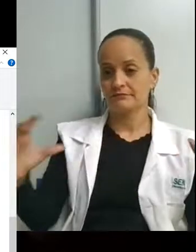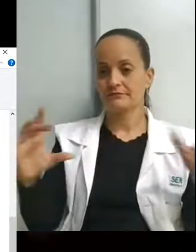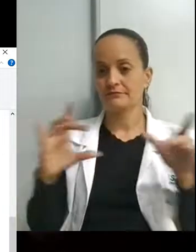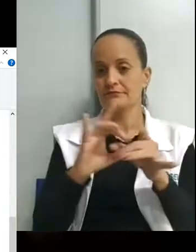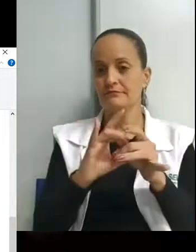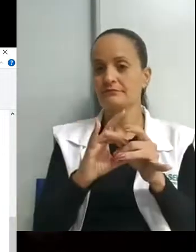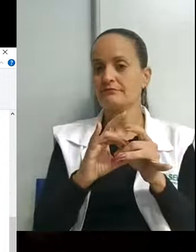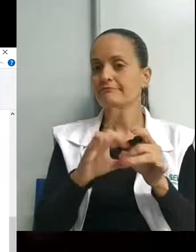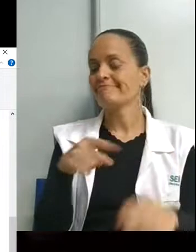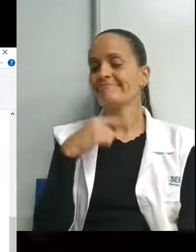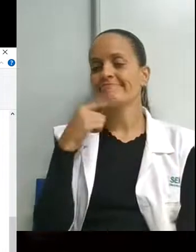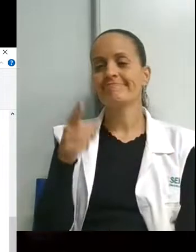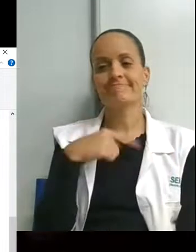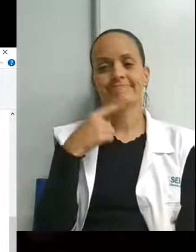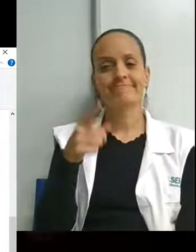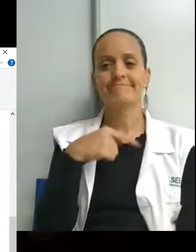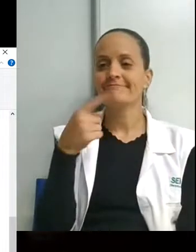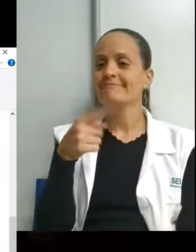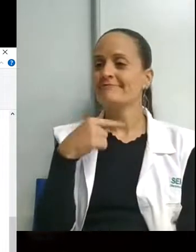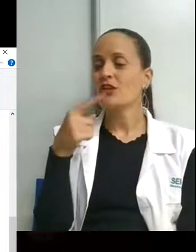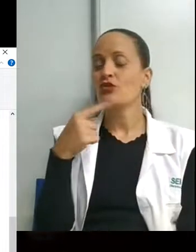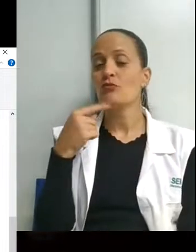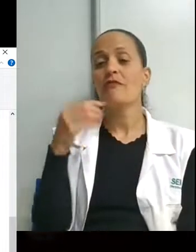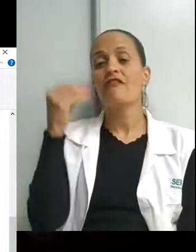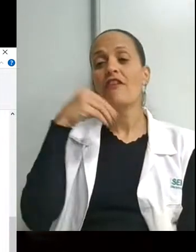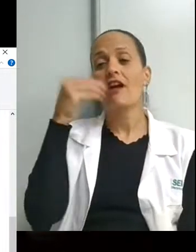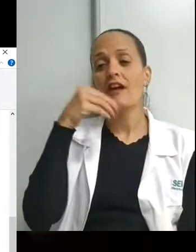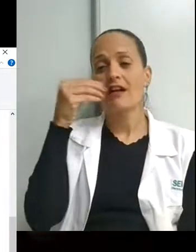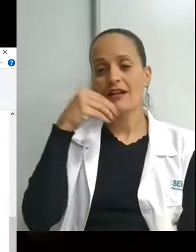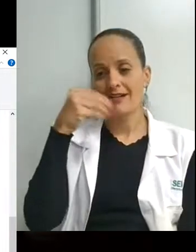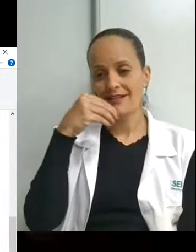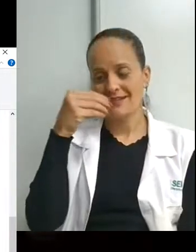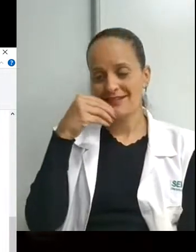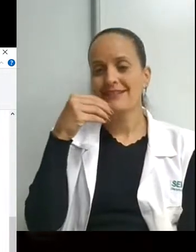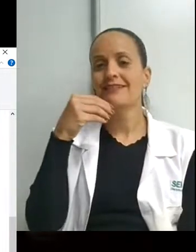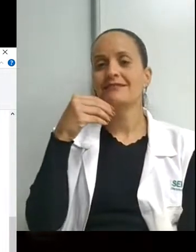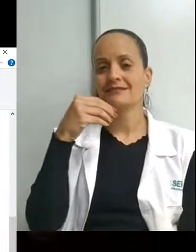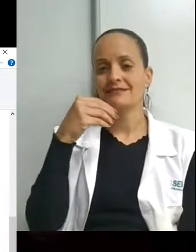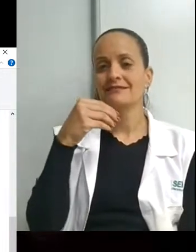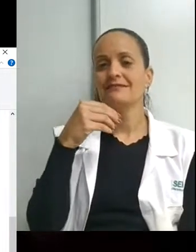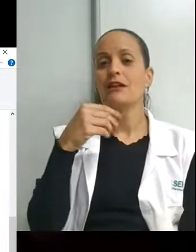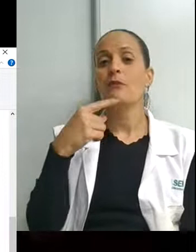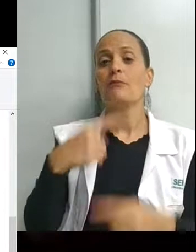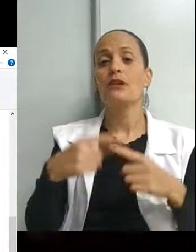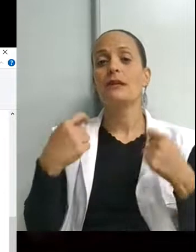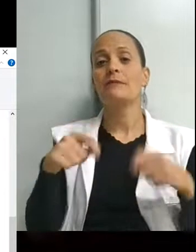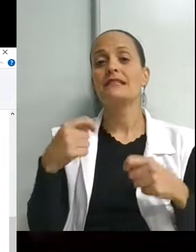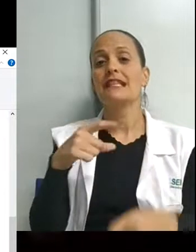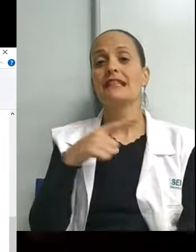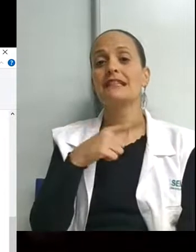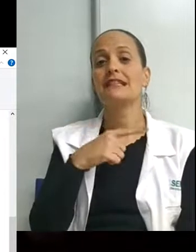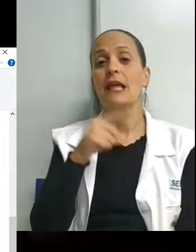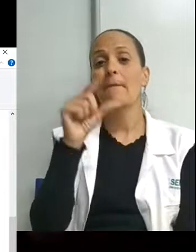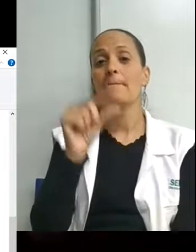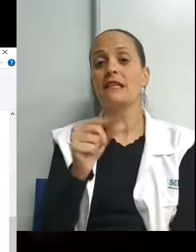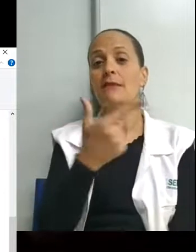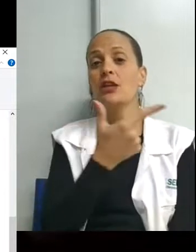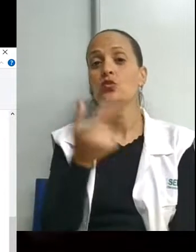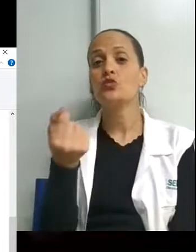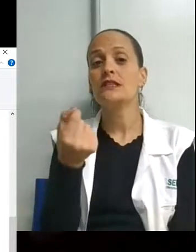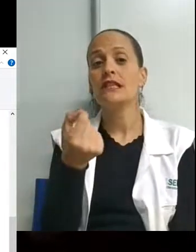não consegue suprir o circuito da casa. Por quê? Porque a tensão mínima que tem que ter é 210 volts, né, na casa para